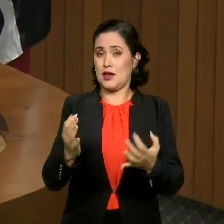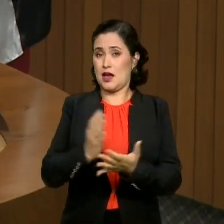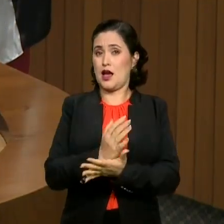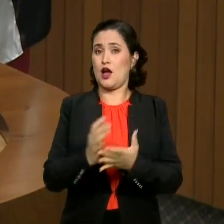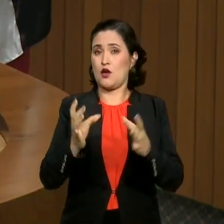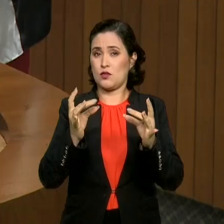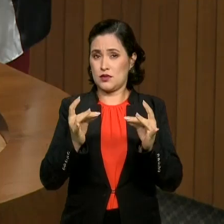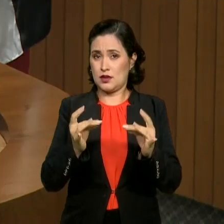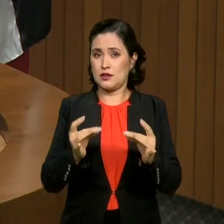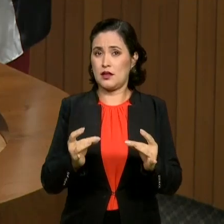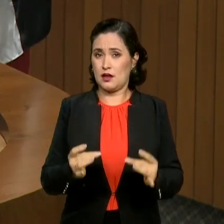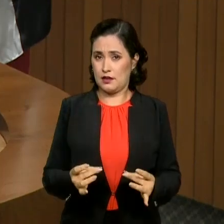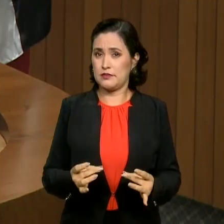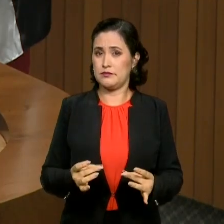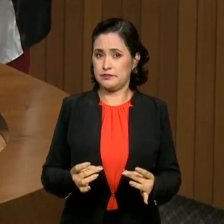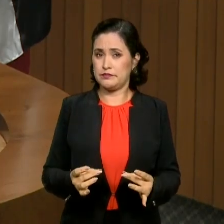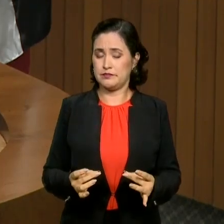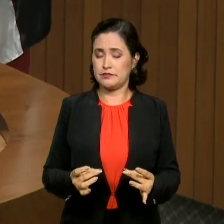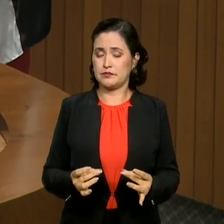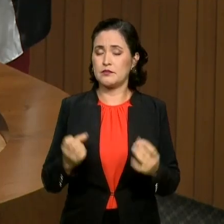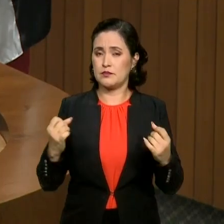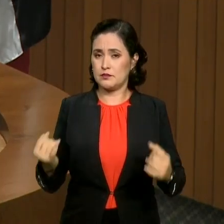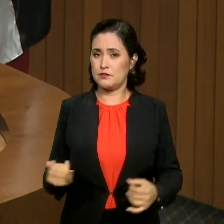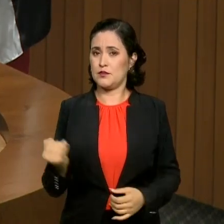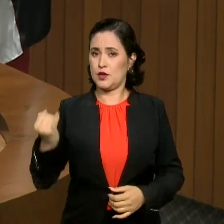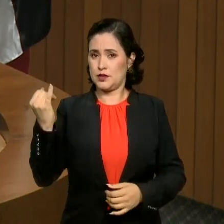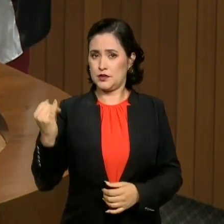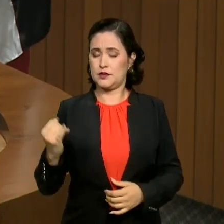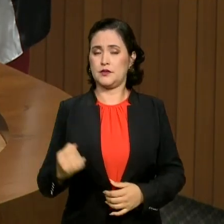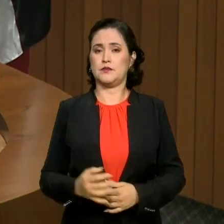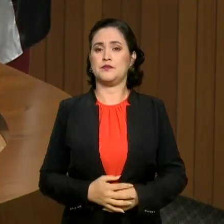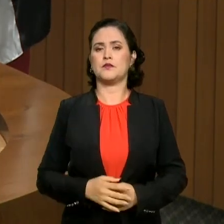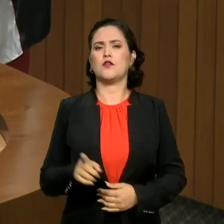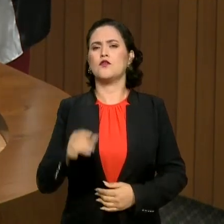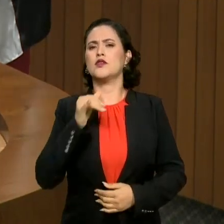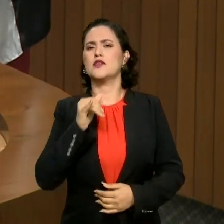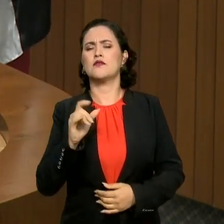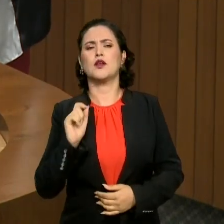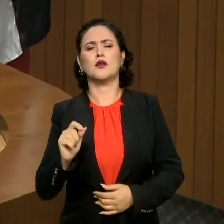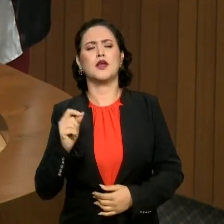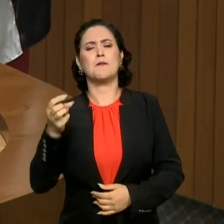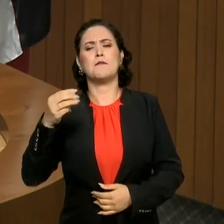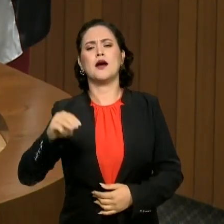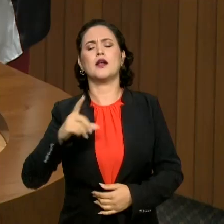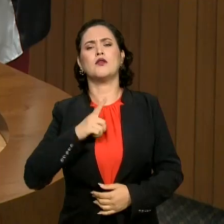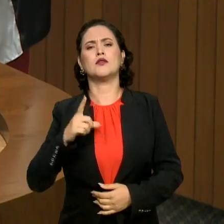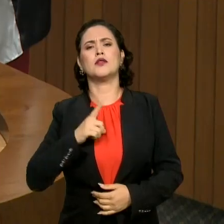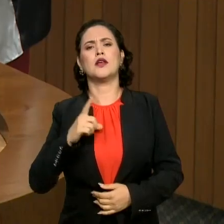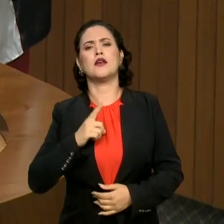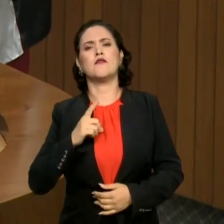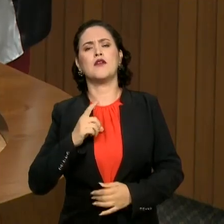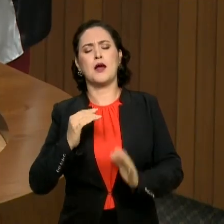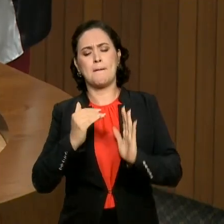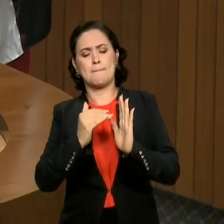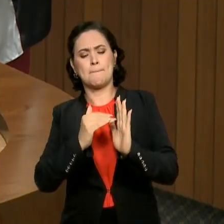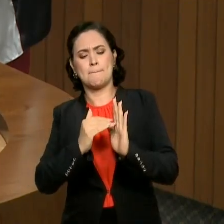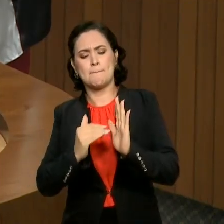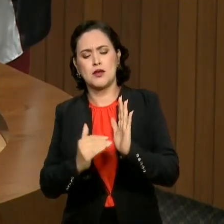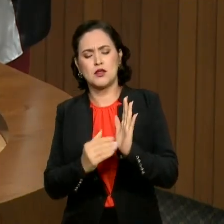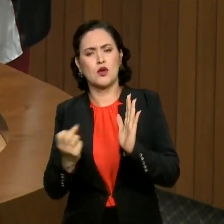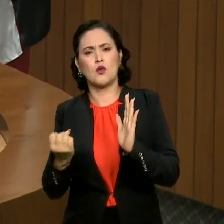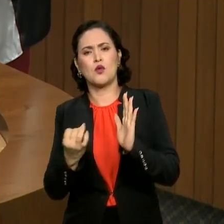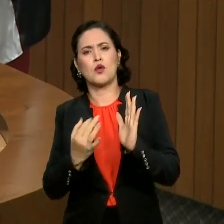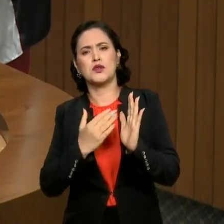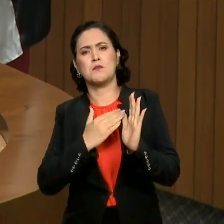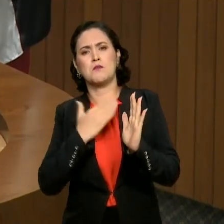forma de premissas no nosso debate, falou que o Maranhão teve a menor taxa de mortalidade por Covid. Eu vou lhe explicar enquanto